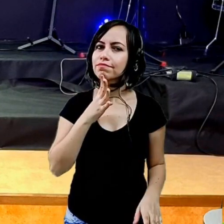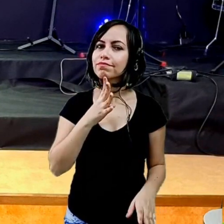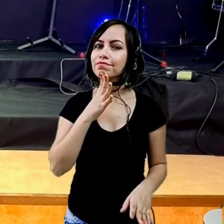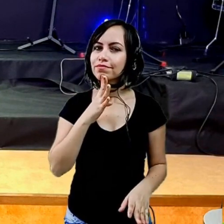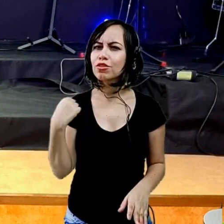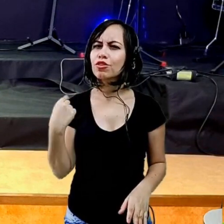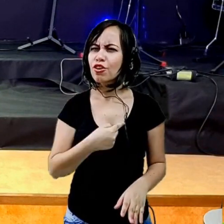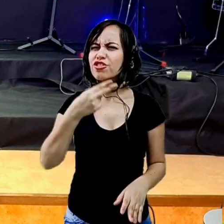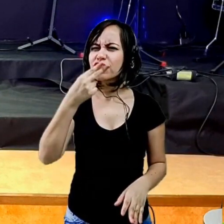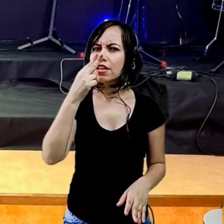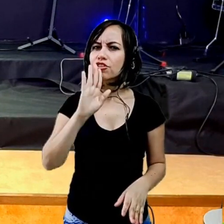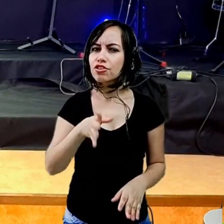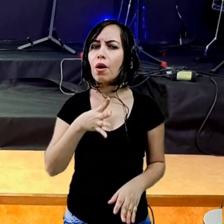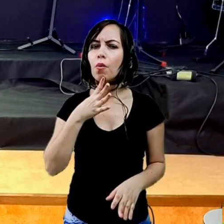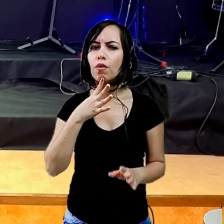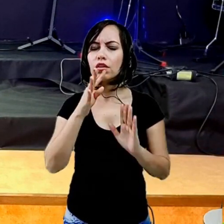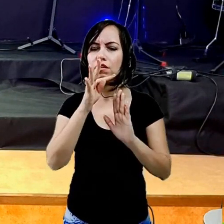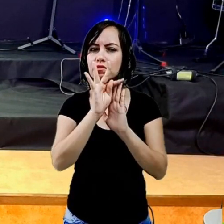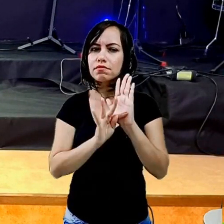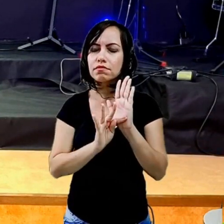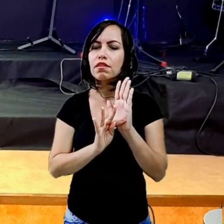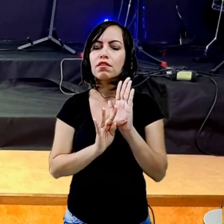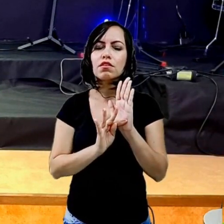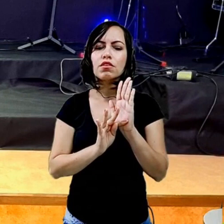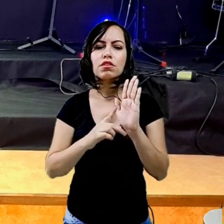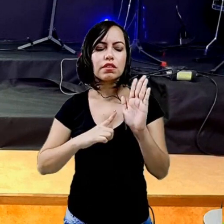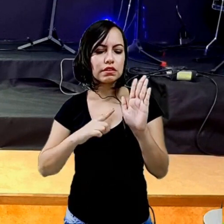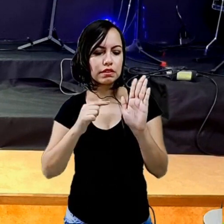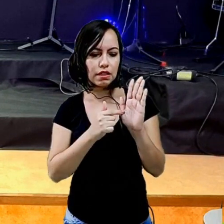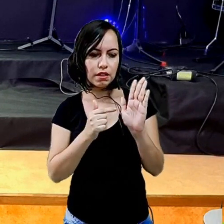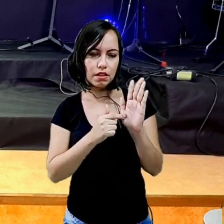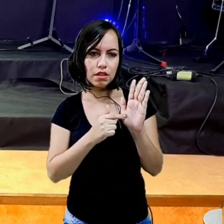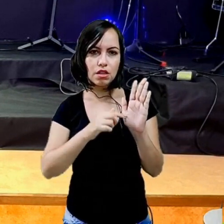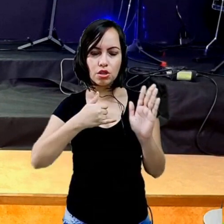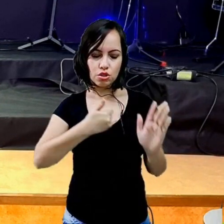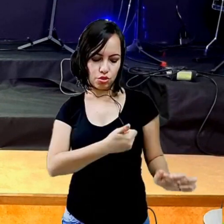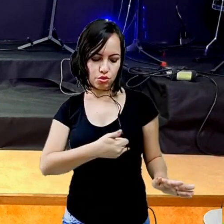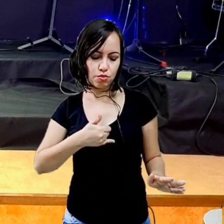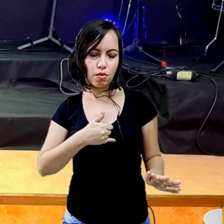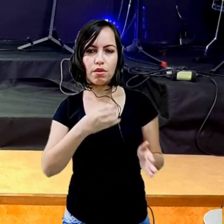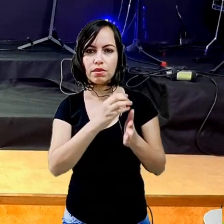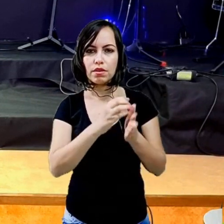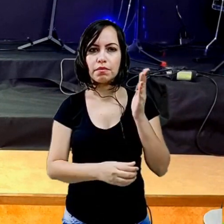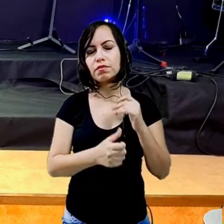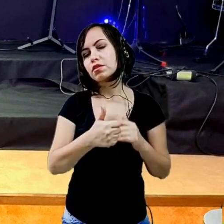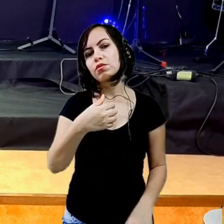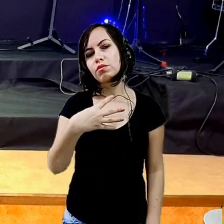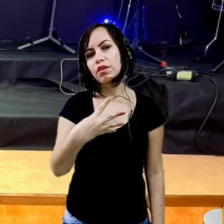de nós cristãos, o qual se encontra em João capítulo